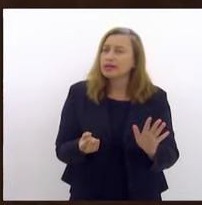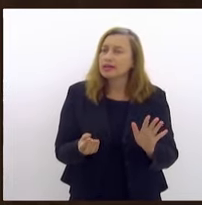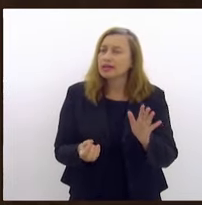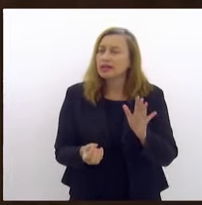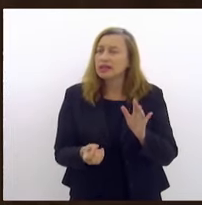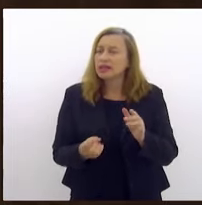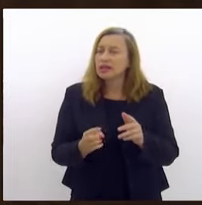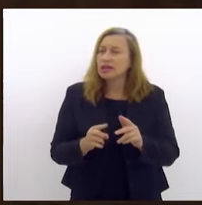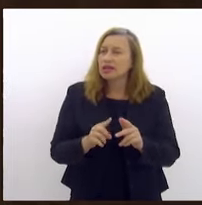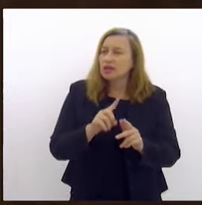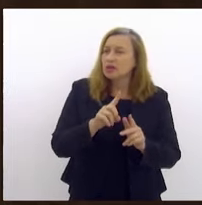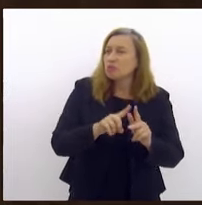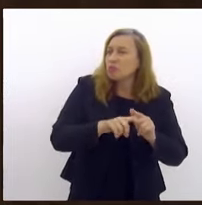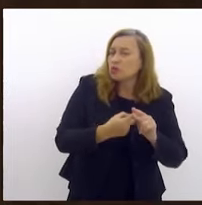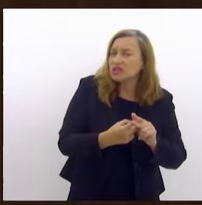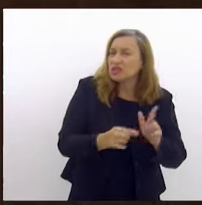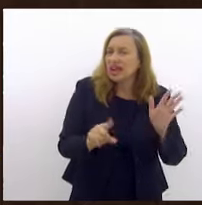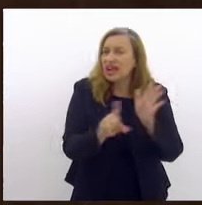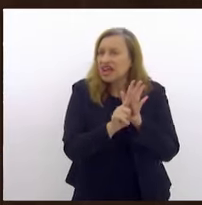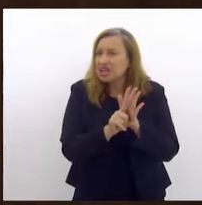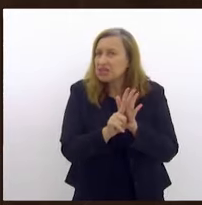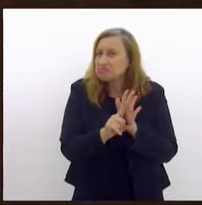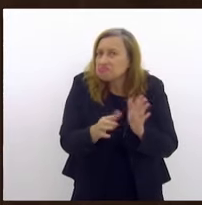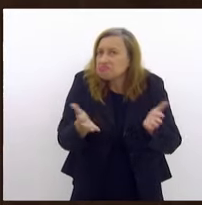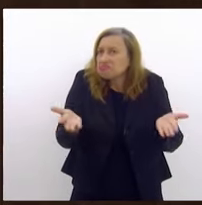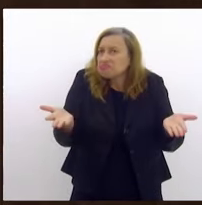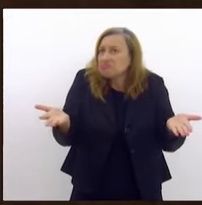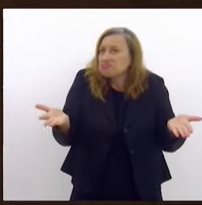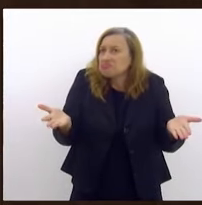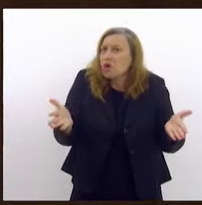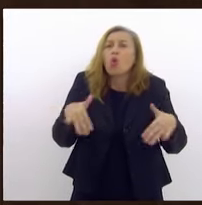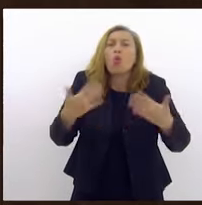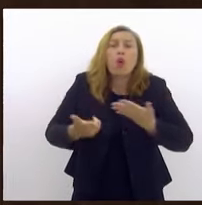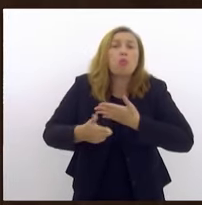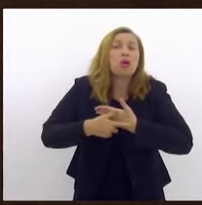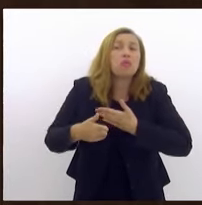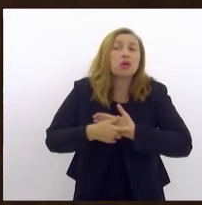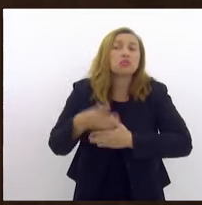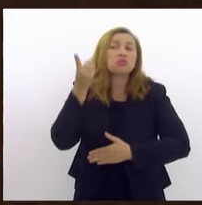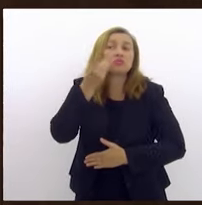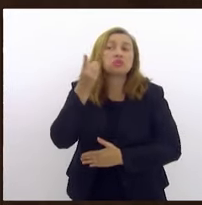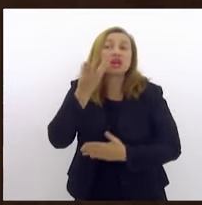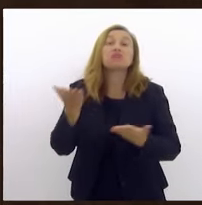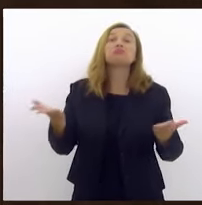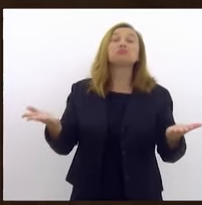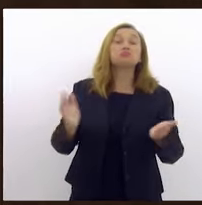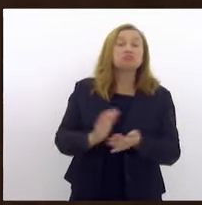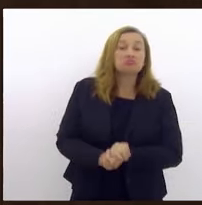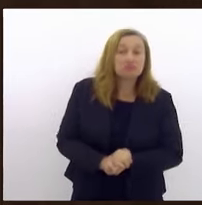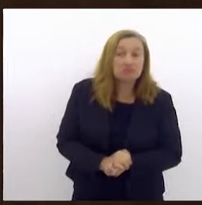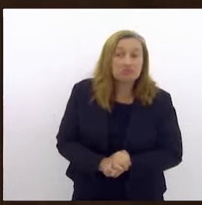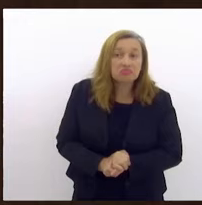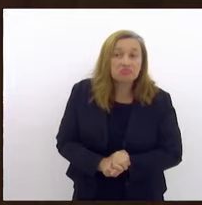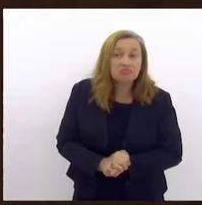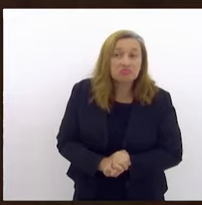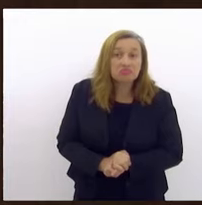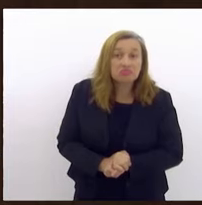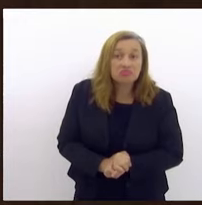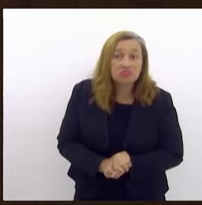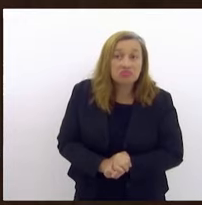leis, mudar leis, qual vai ser o papel do parlamento? Figuras